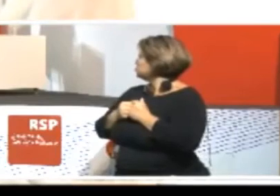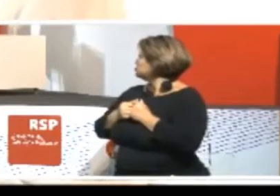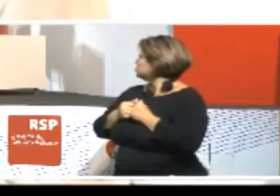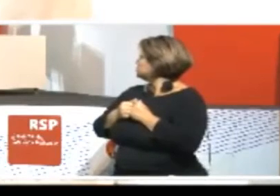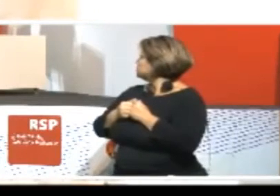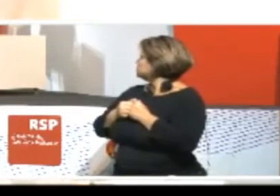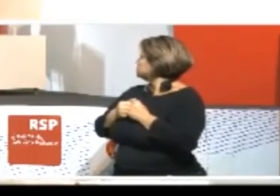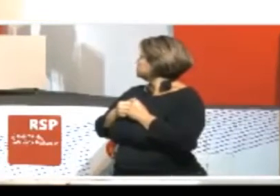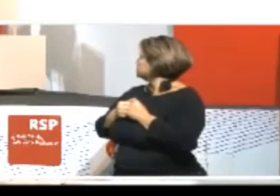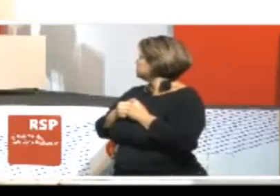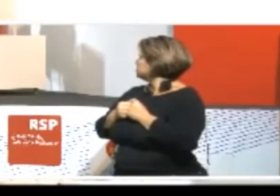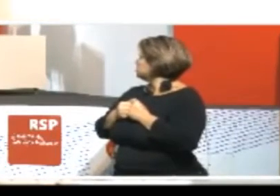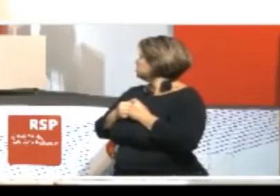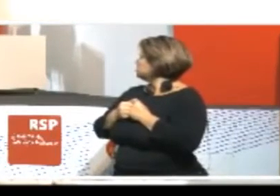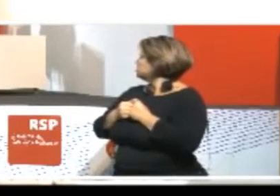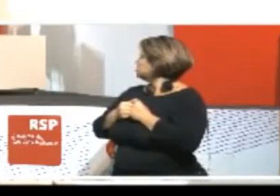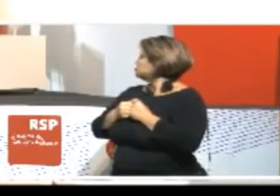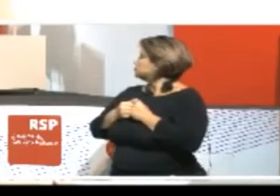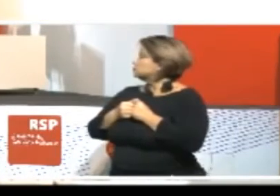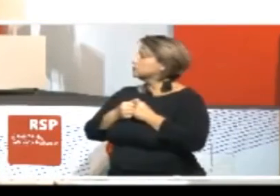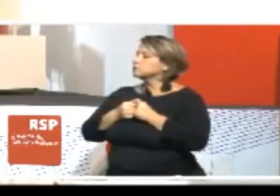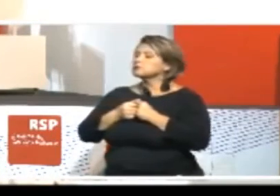El tema de innovación